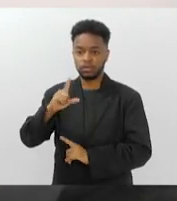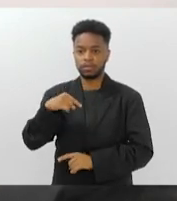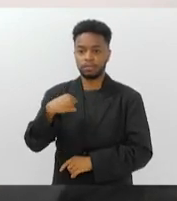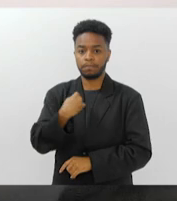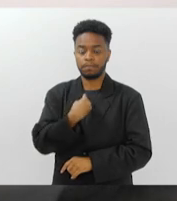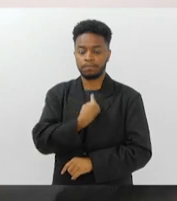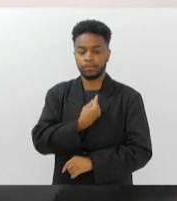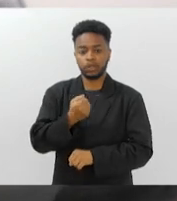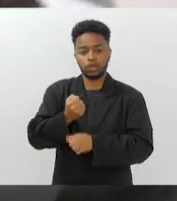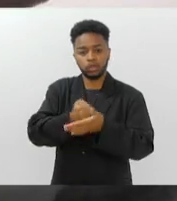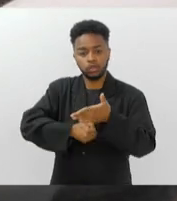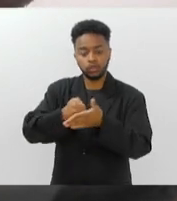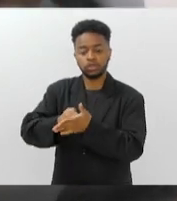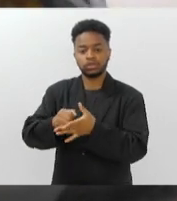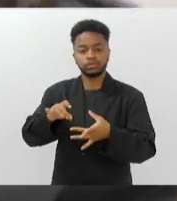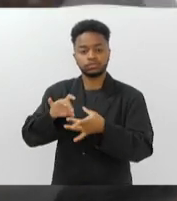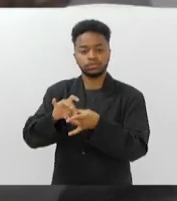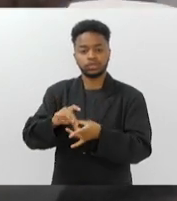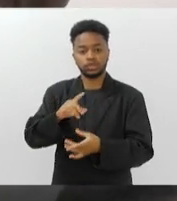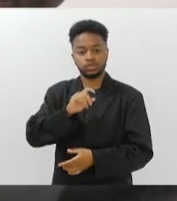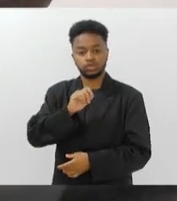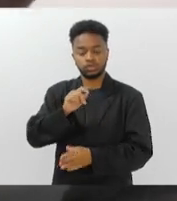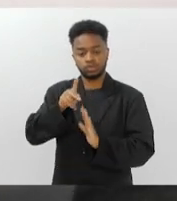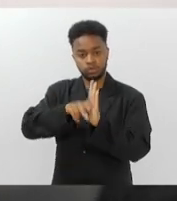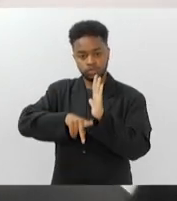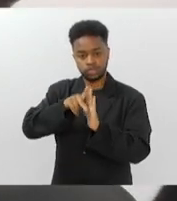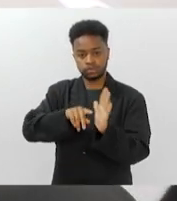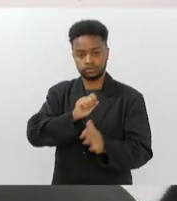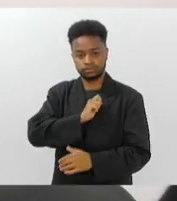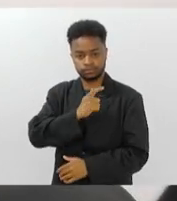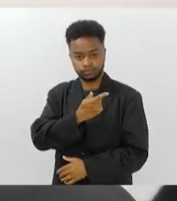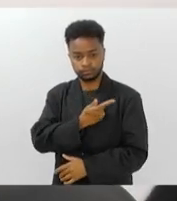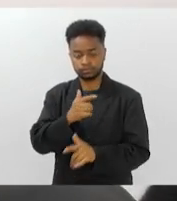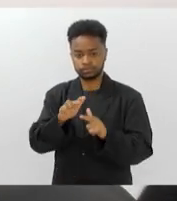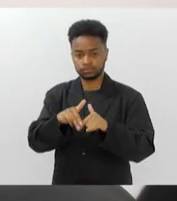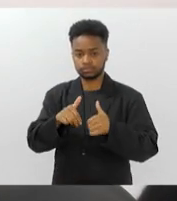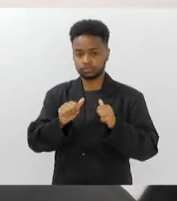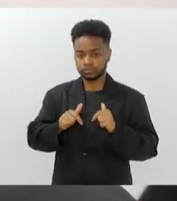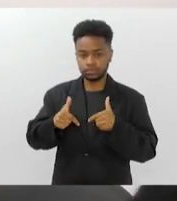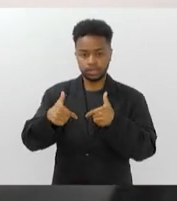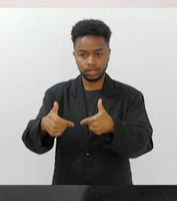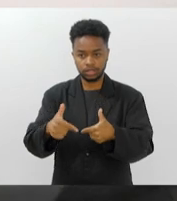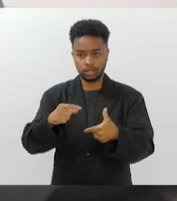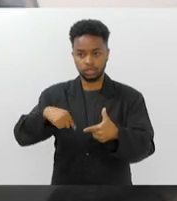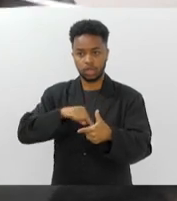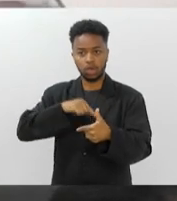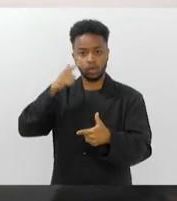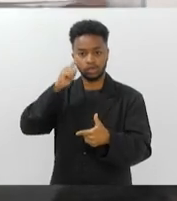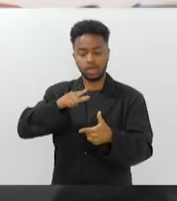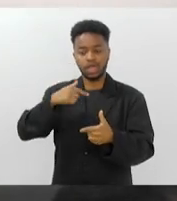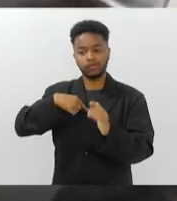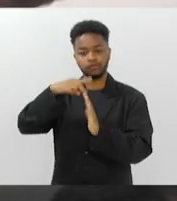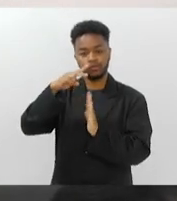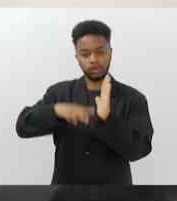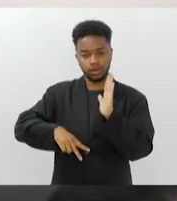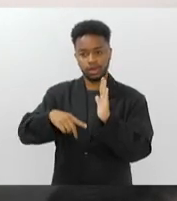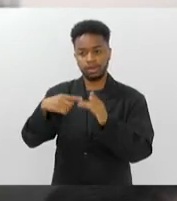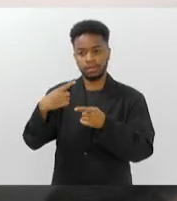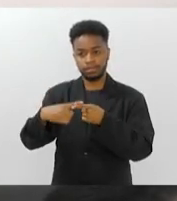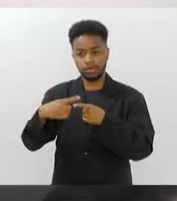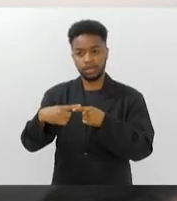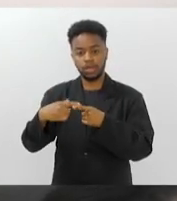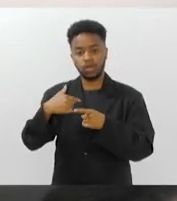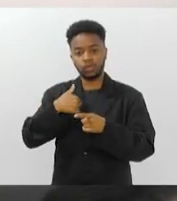um projeto lá de São Gonçalo aonde que foi através do plano de ação que nós conseguimos eu vou fazer a leitura porque eu como uma pessoa vivendo com